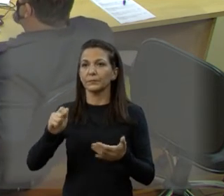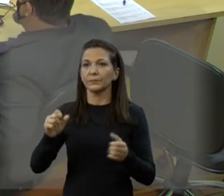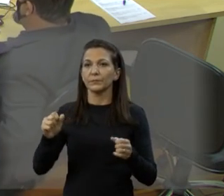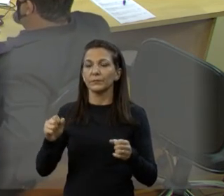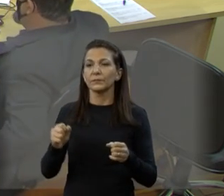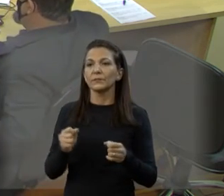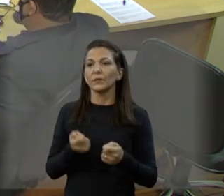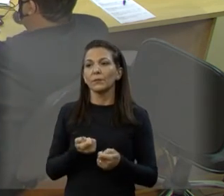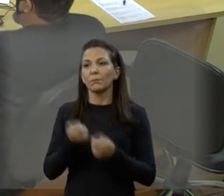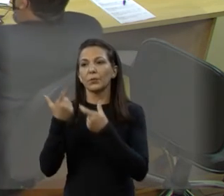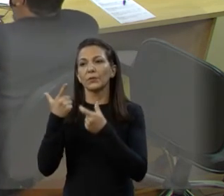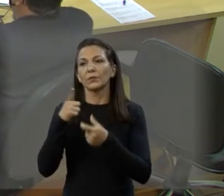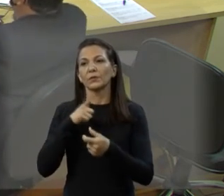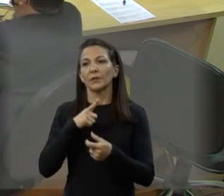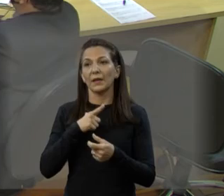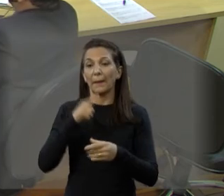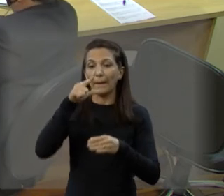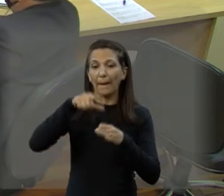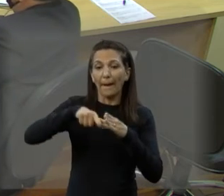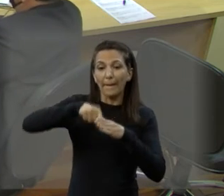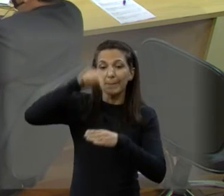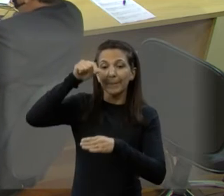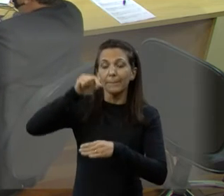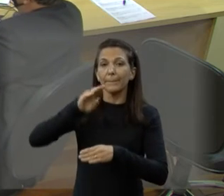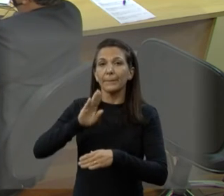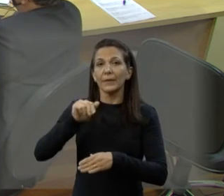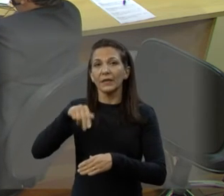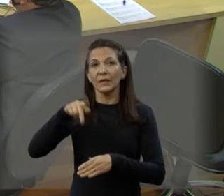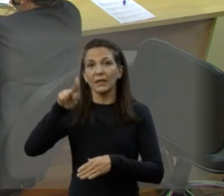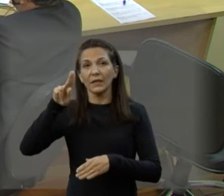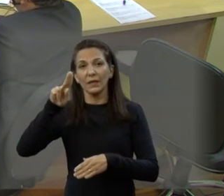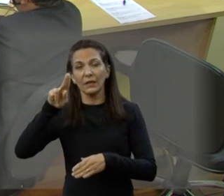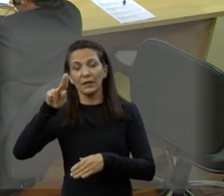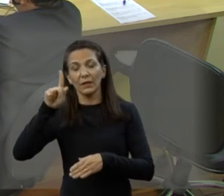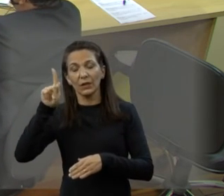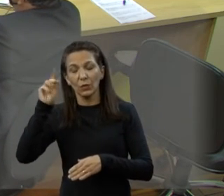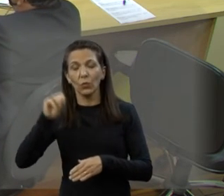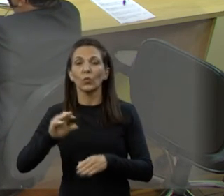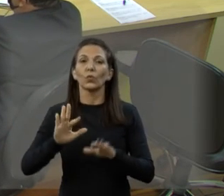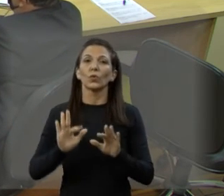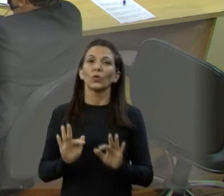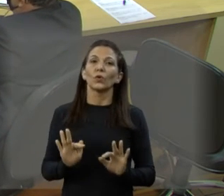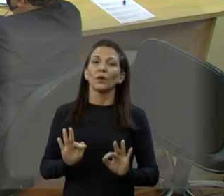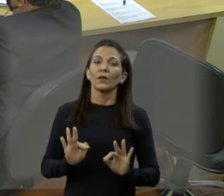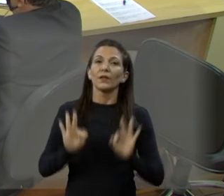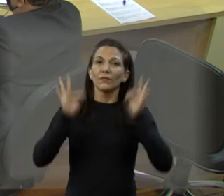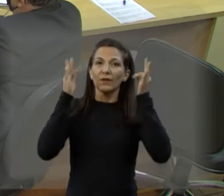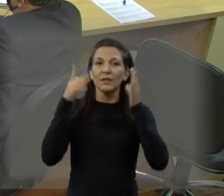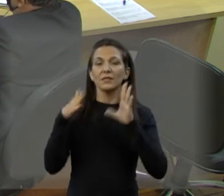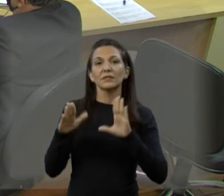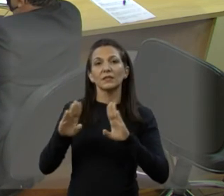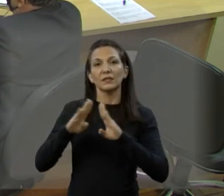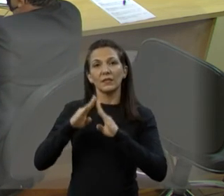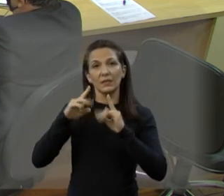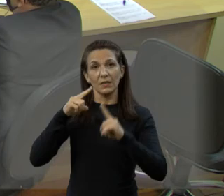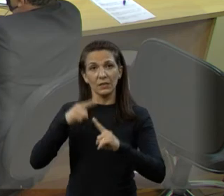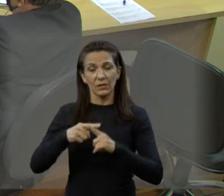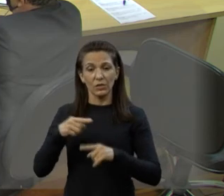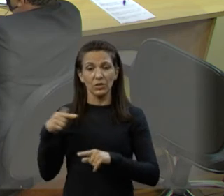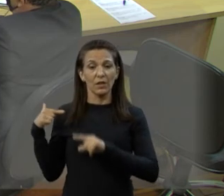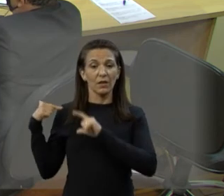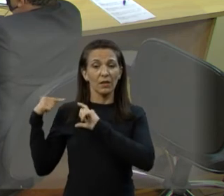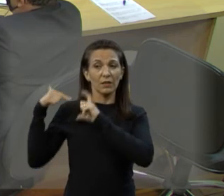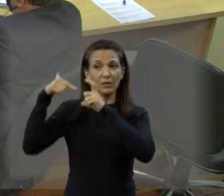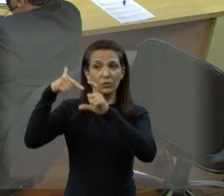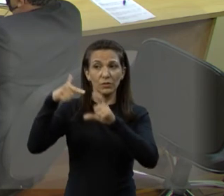também né então tem um bingo da nas quermesses nas escolas e nas suas festas juninas não é uma coisa tradicional do povo brasileiro só